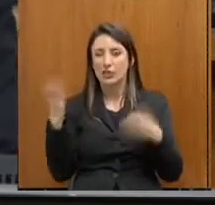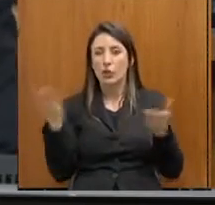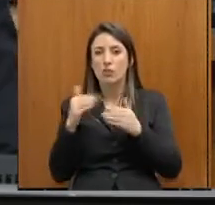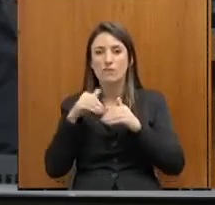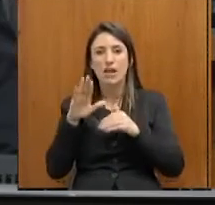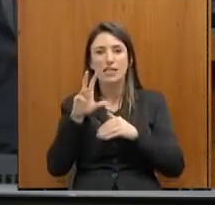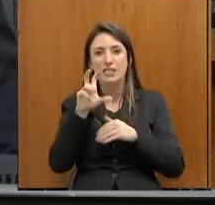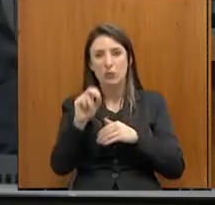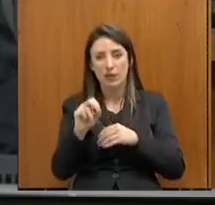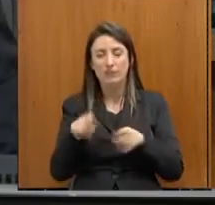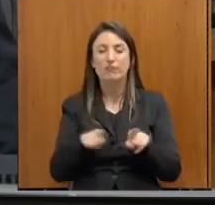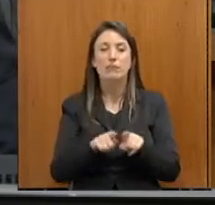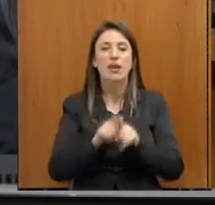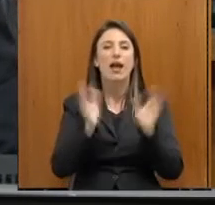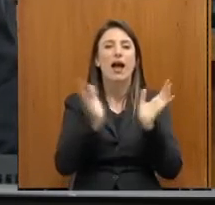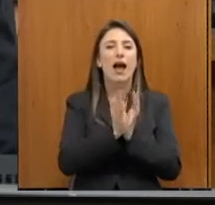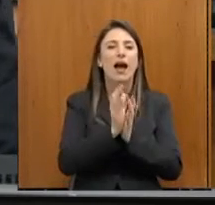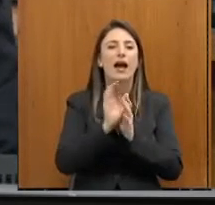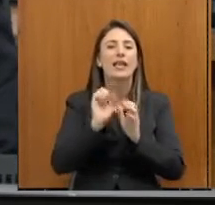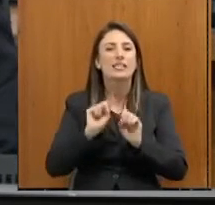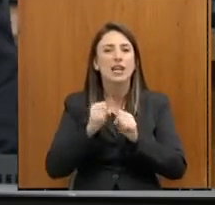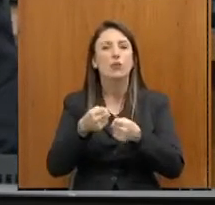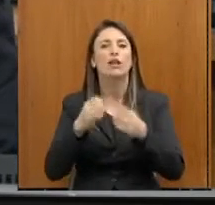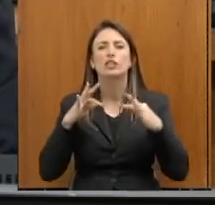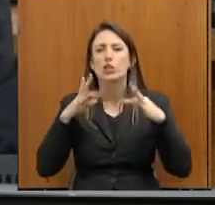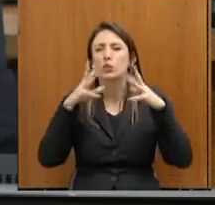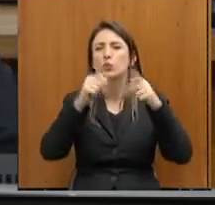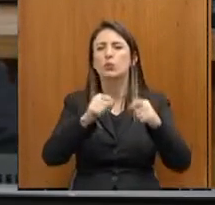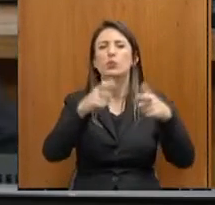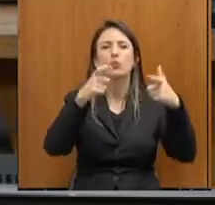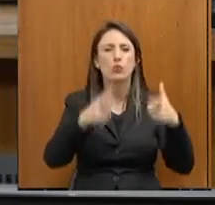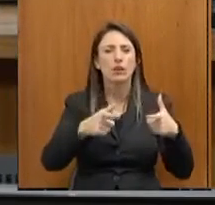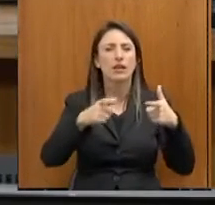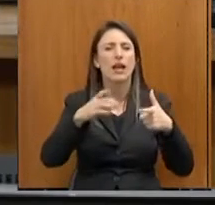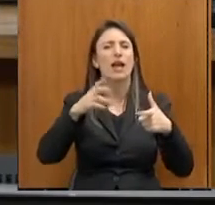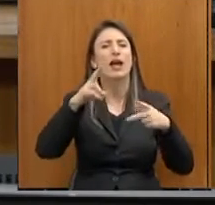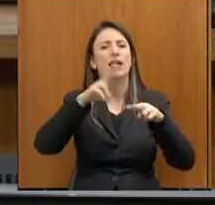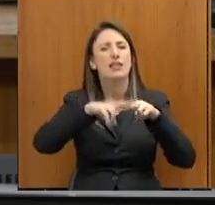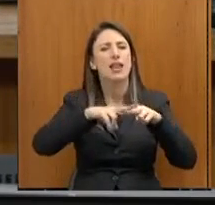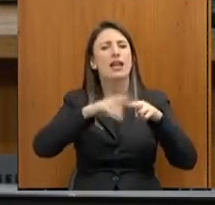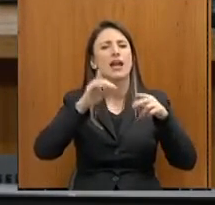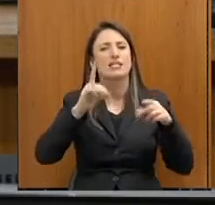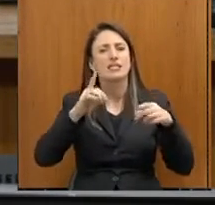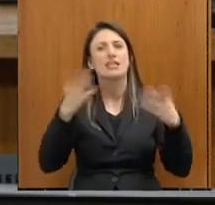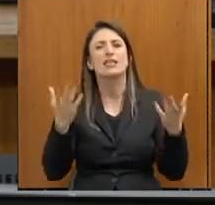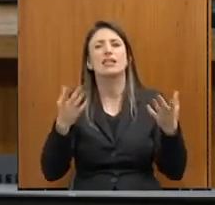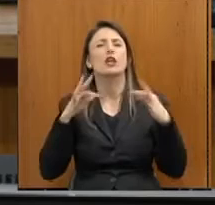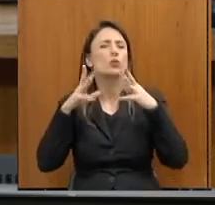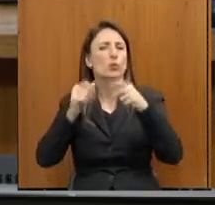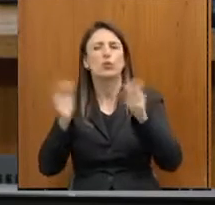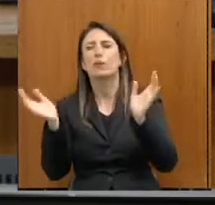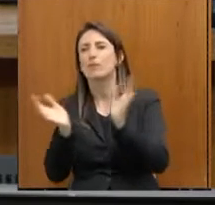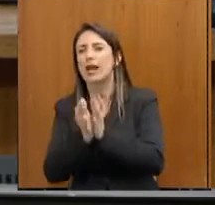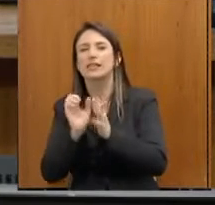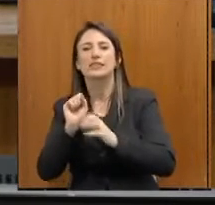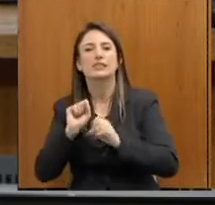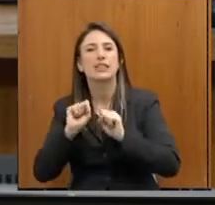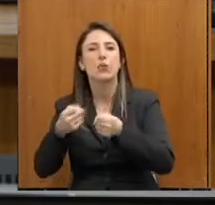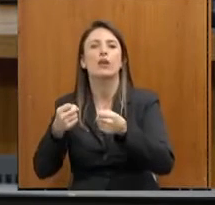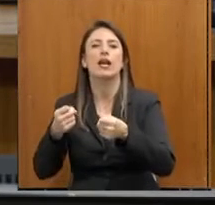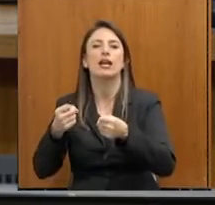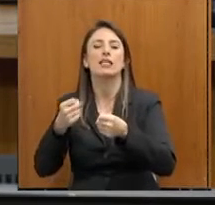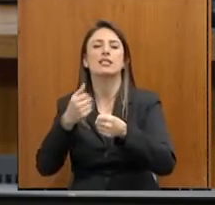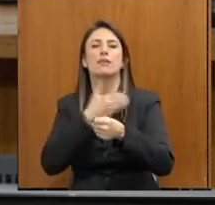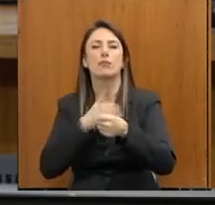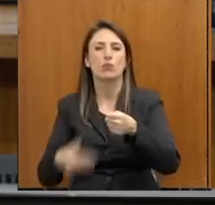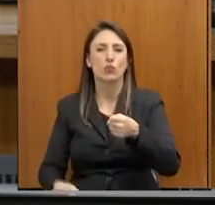e também na de segurança né todas as delegacias toda toda a parte de Segurança Pública com destaque